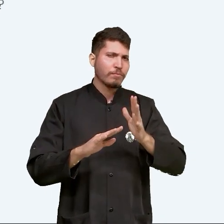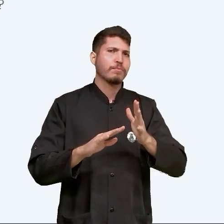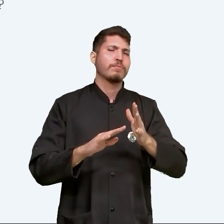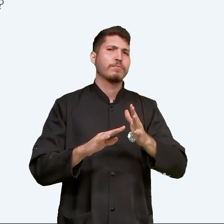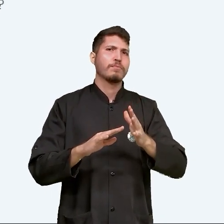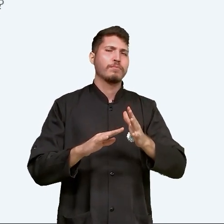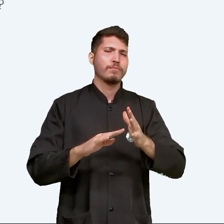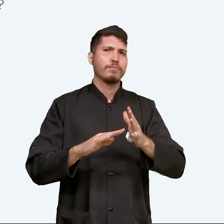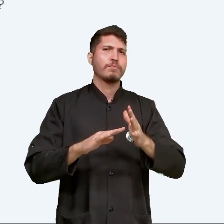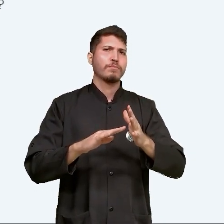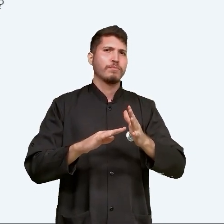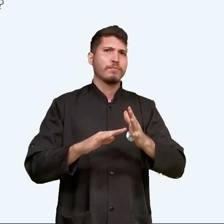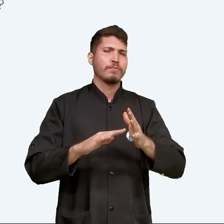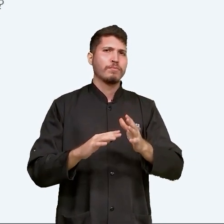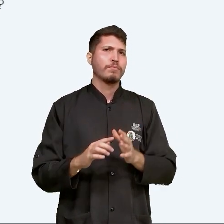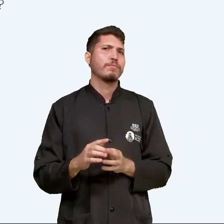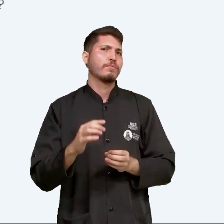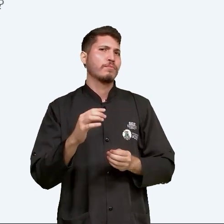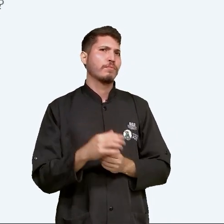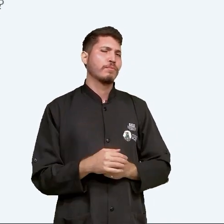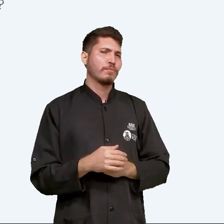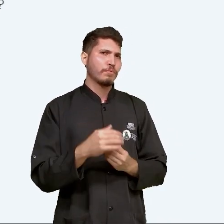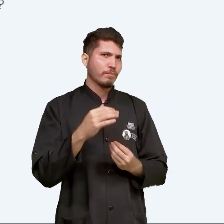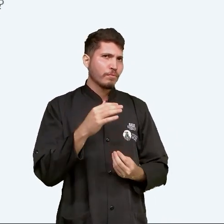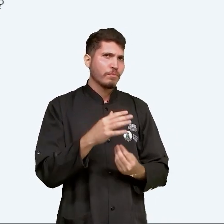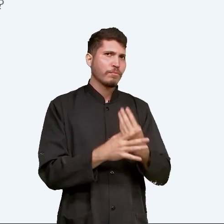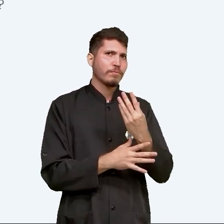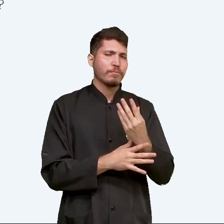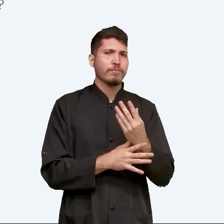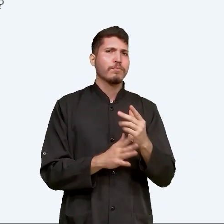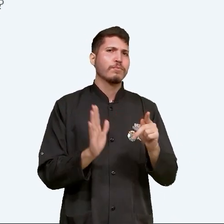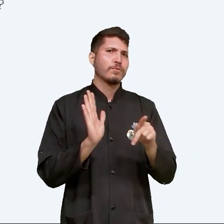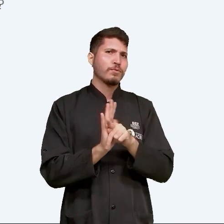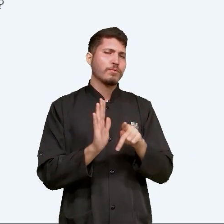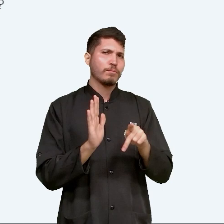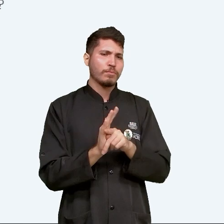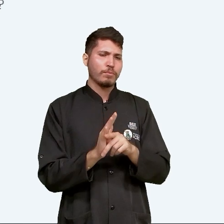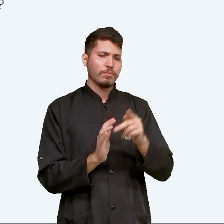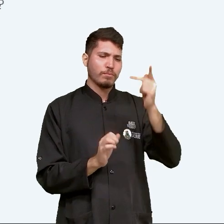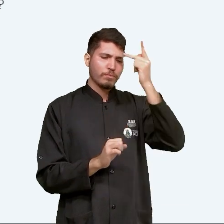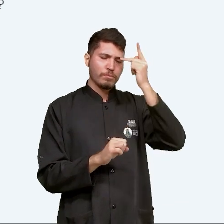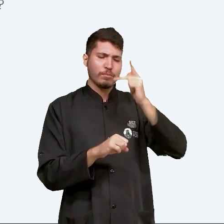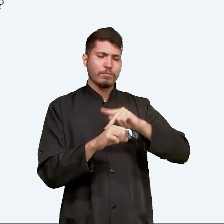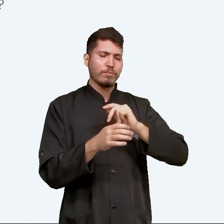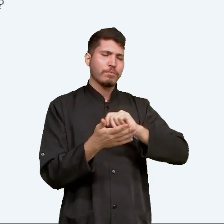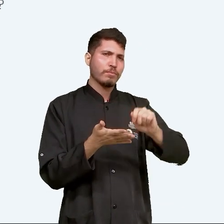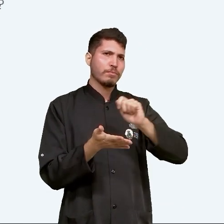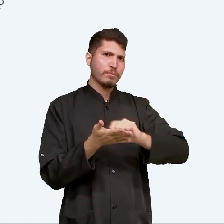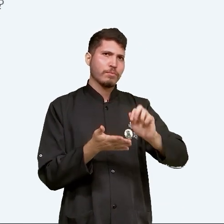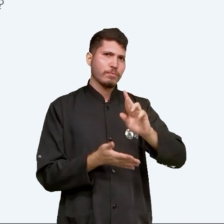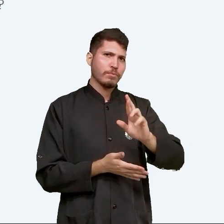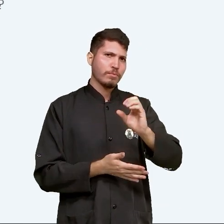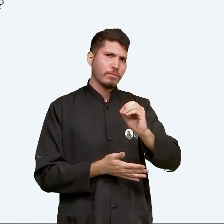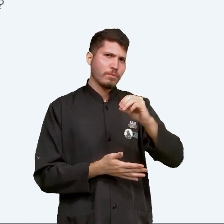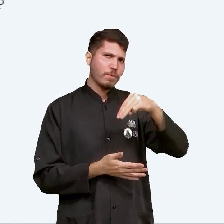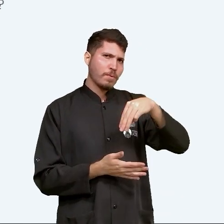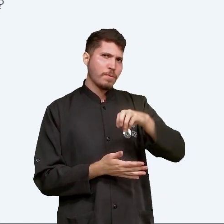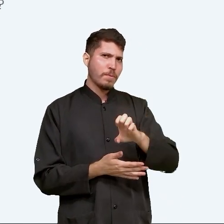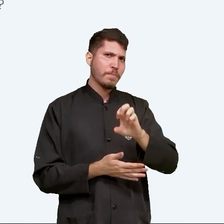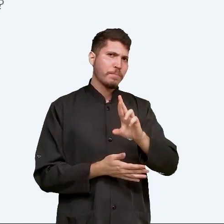aí de Romero Brito, nessa imagem, que é para você já saber que nós estamos falando